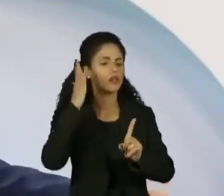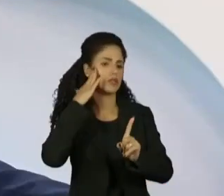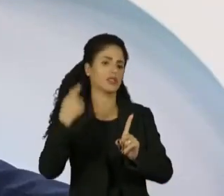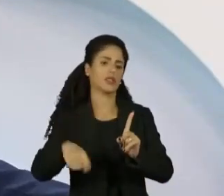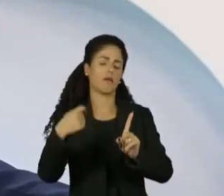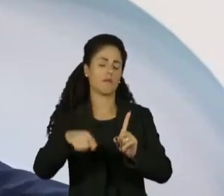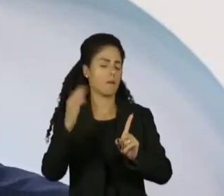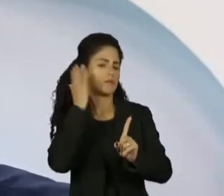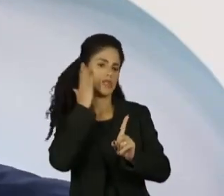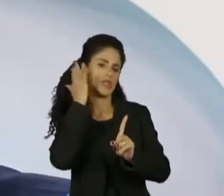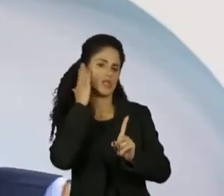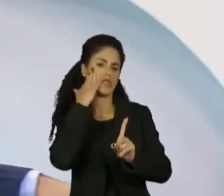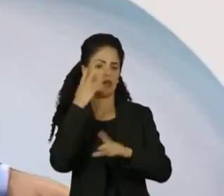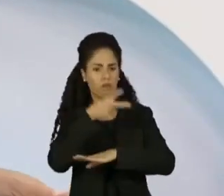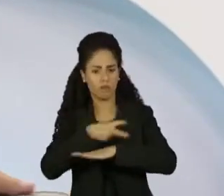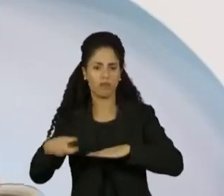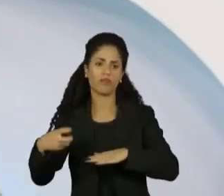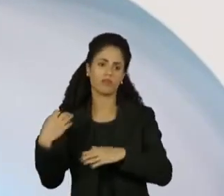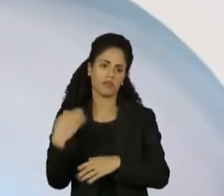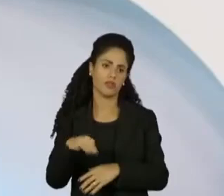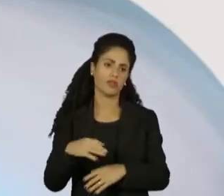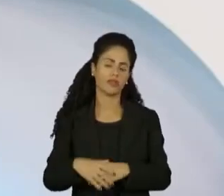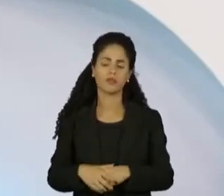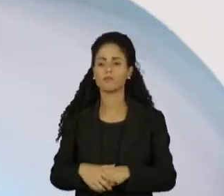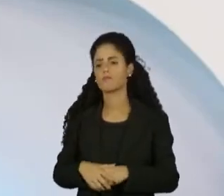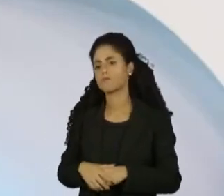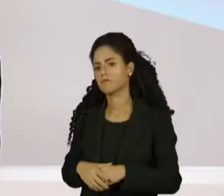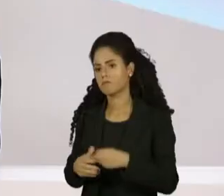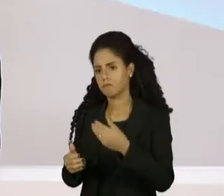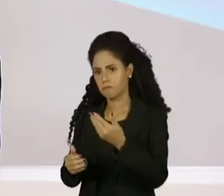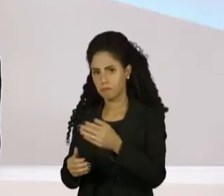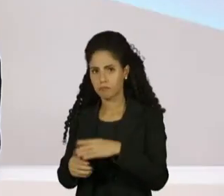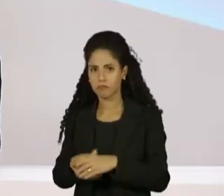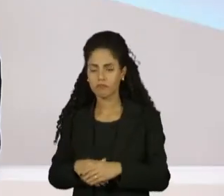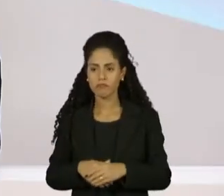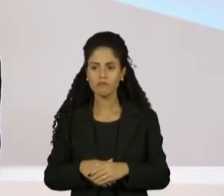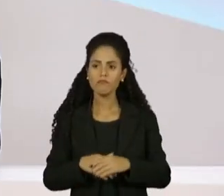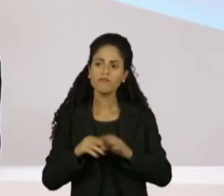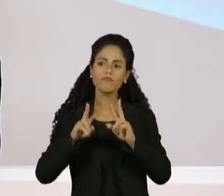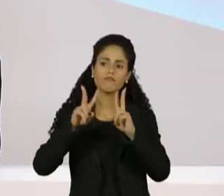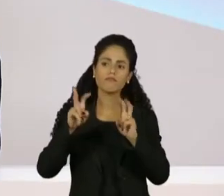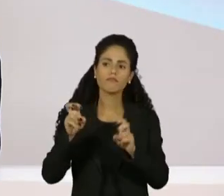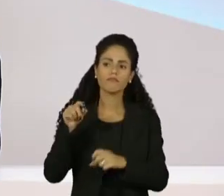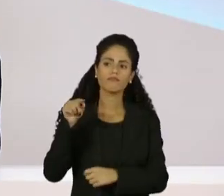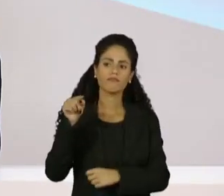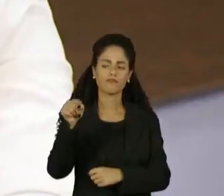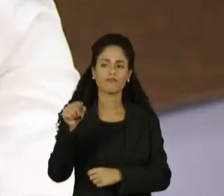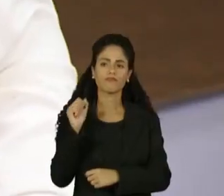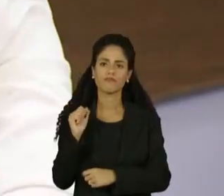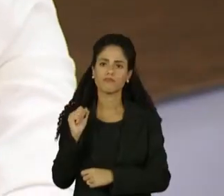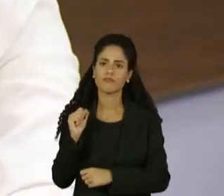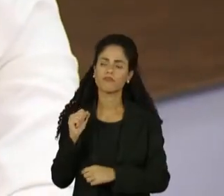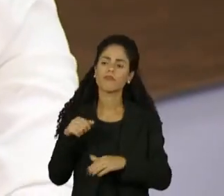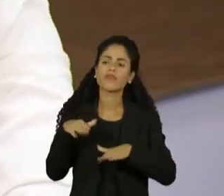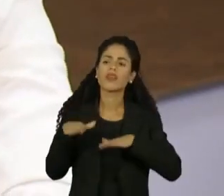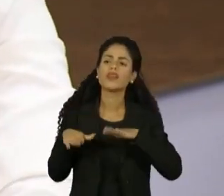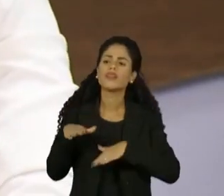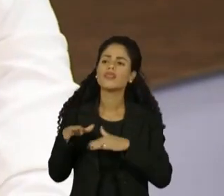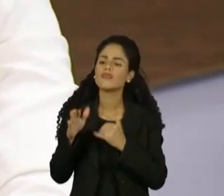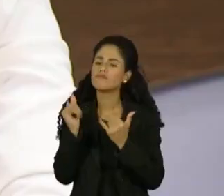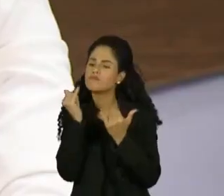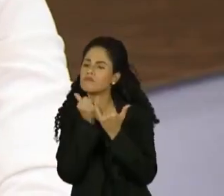situação para que isso ocorra e hoje isso não existe. Mas, senador, sobre foro privilegiado, não fica parecendo